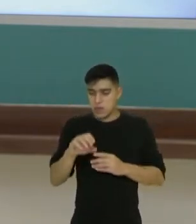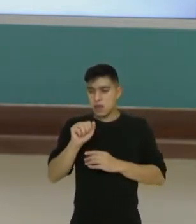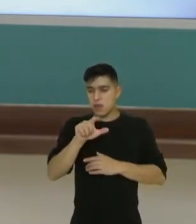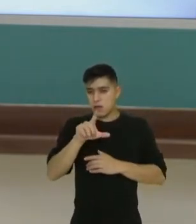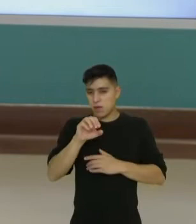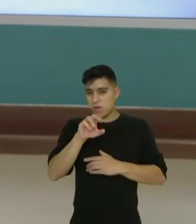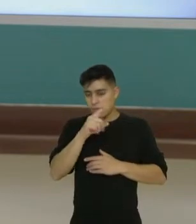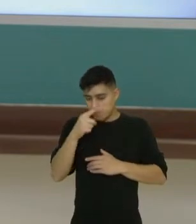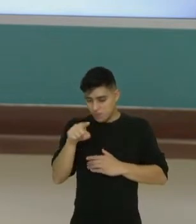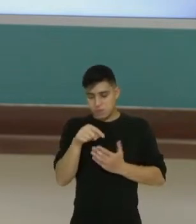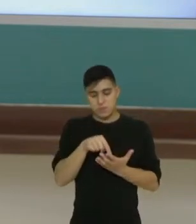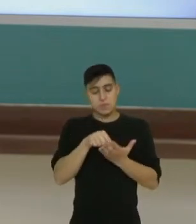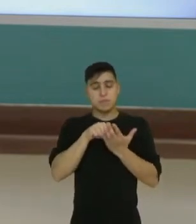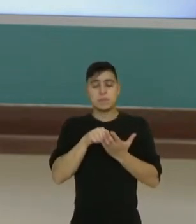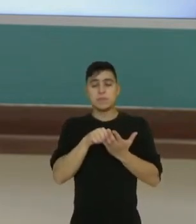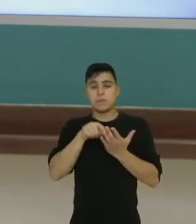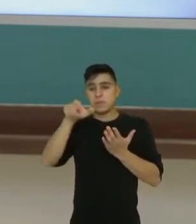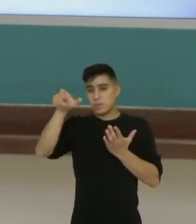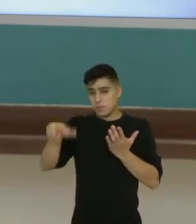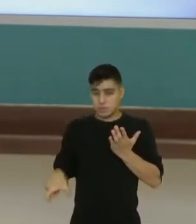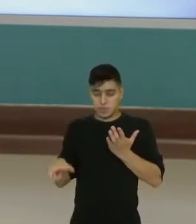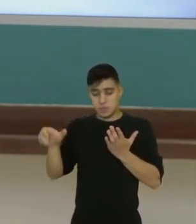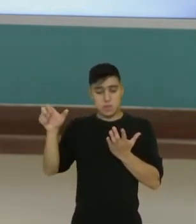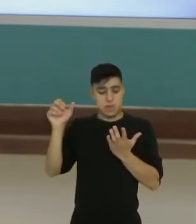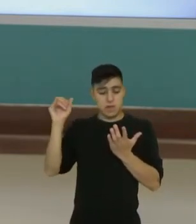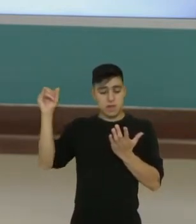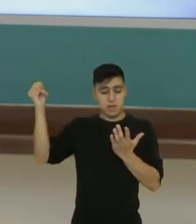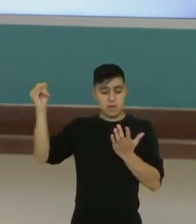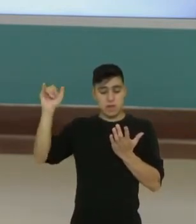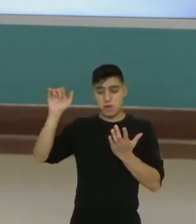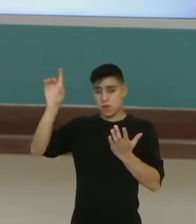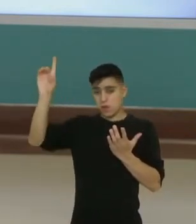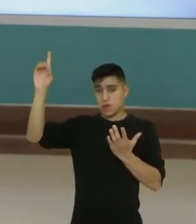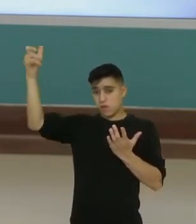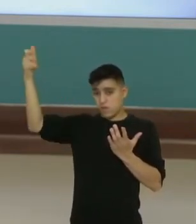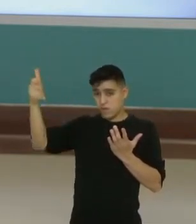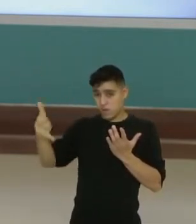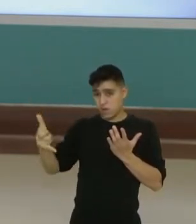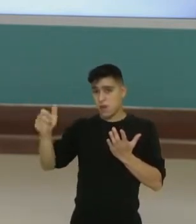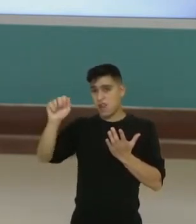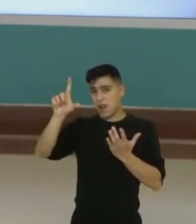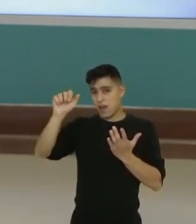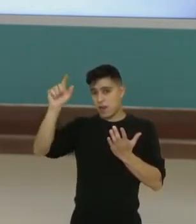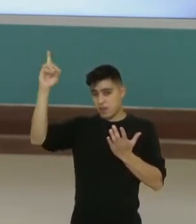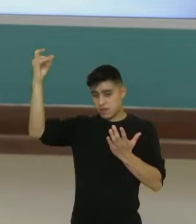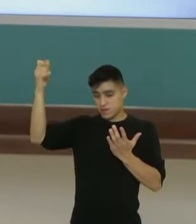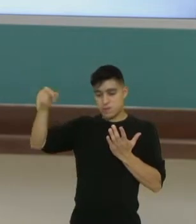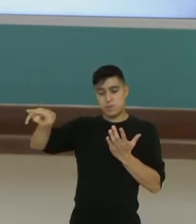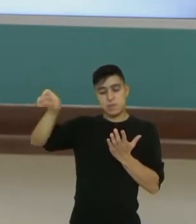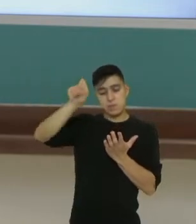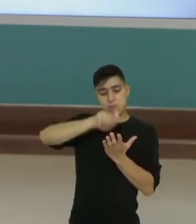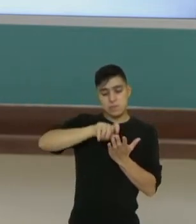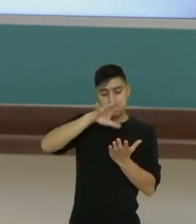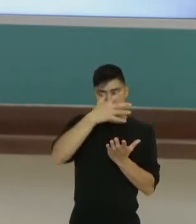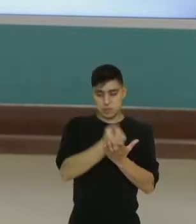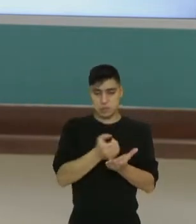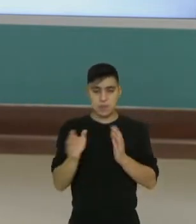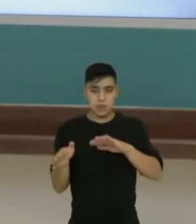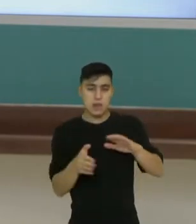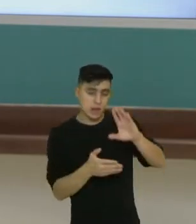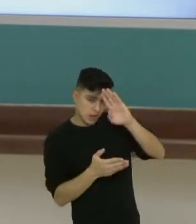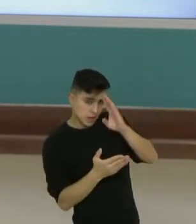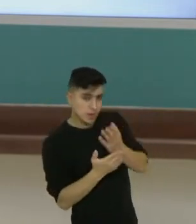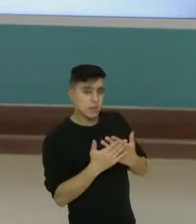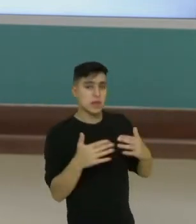que ele faz revelações recebidas por ele de Alá, Deus. Essa religião prega, então, a crença nos